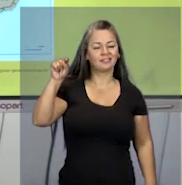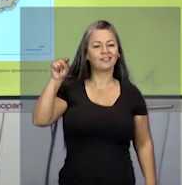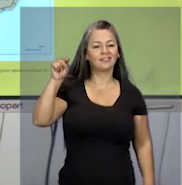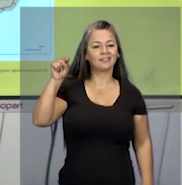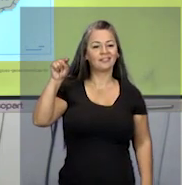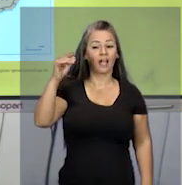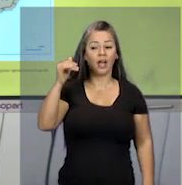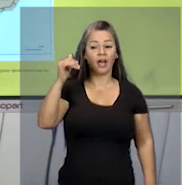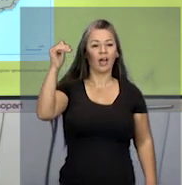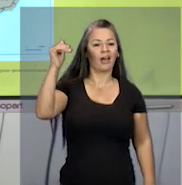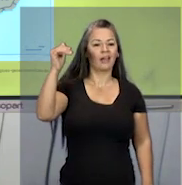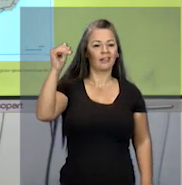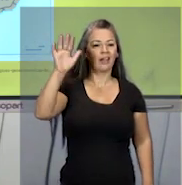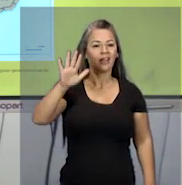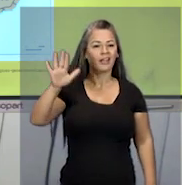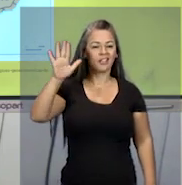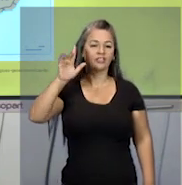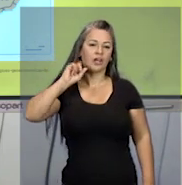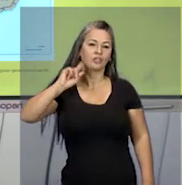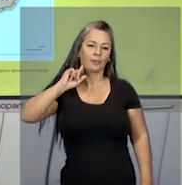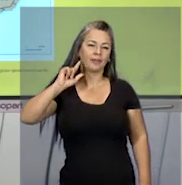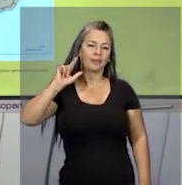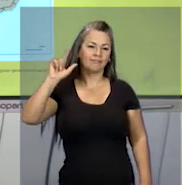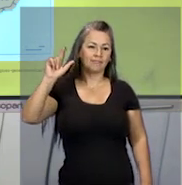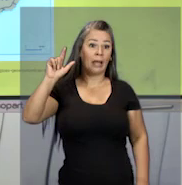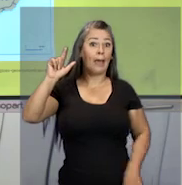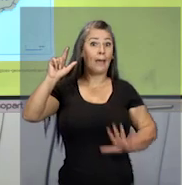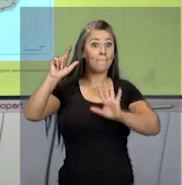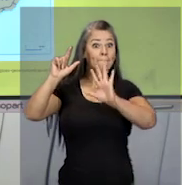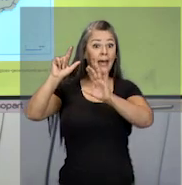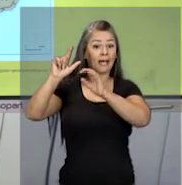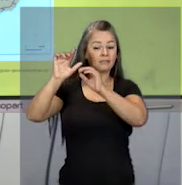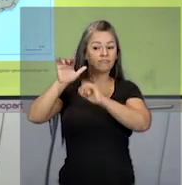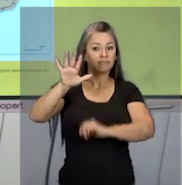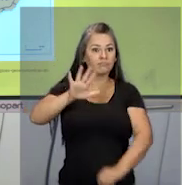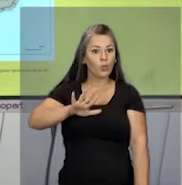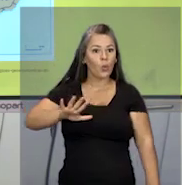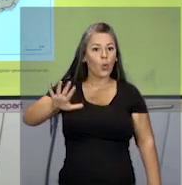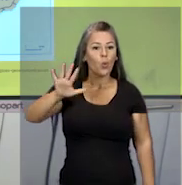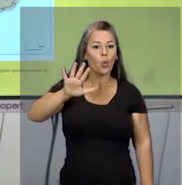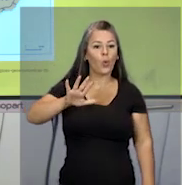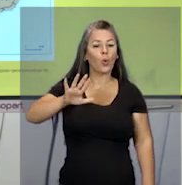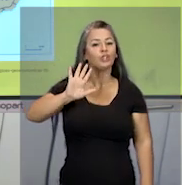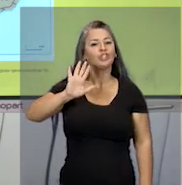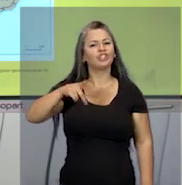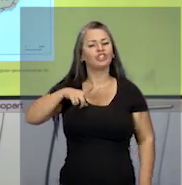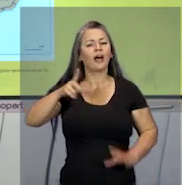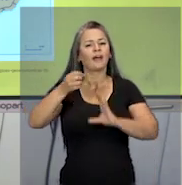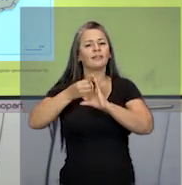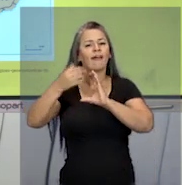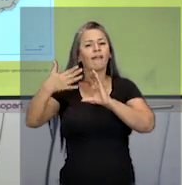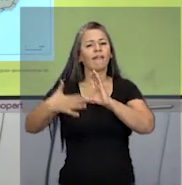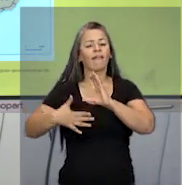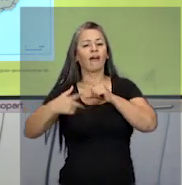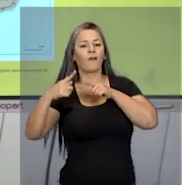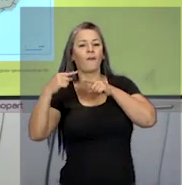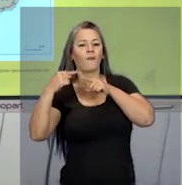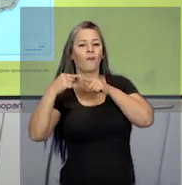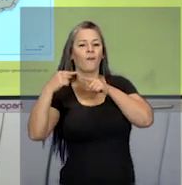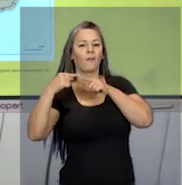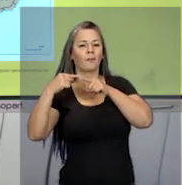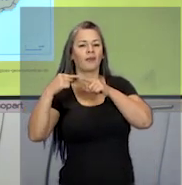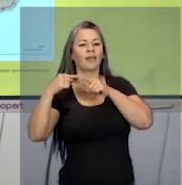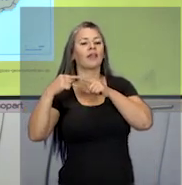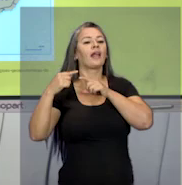do estado de Minas Gerais já tem características muito semelhantes à região sul do Brasil, região sudeste, né,